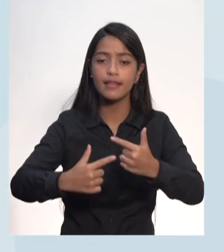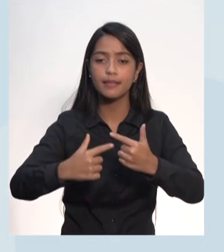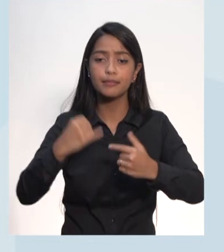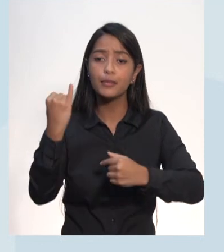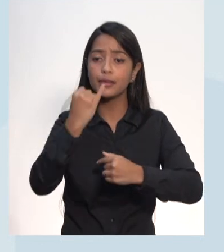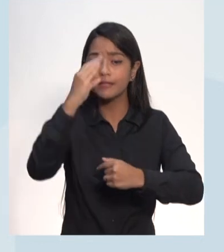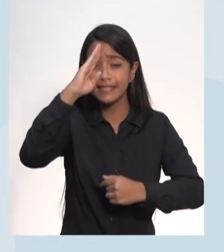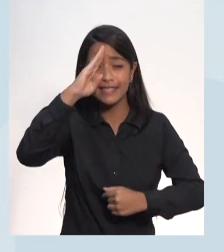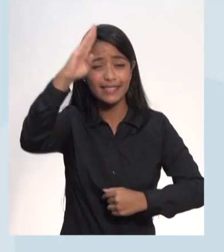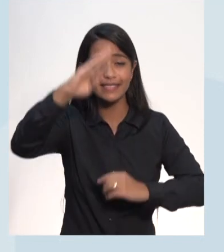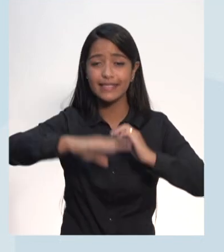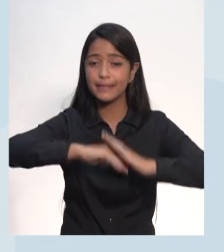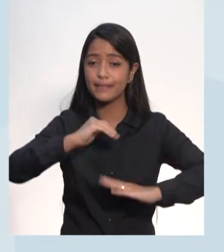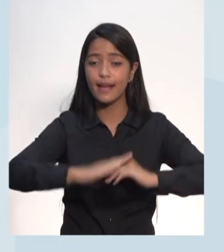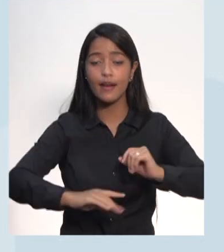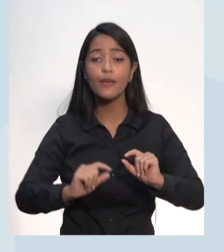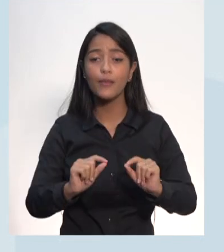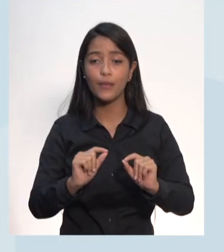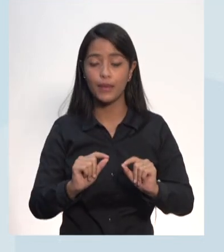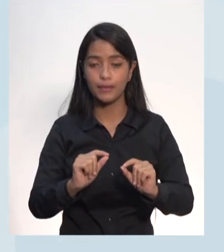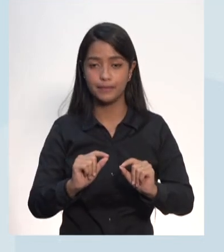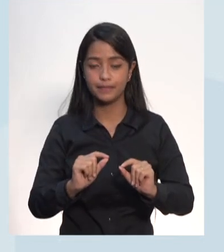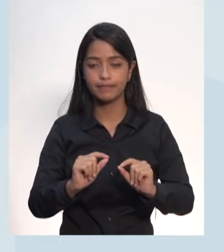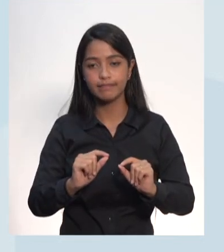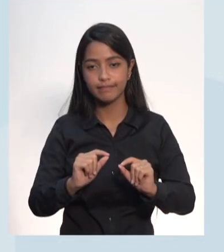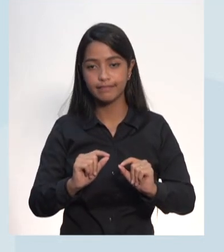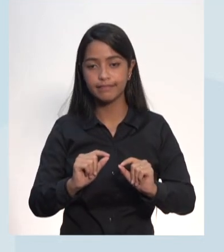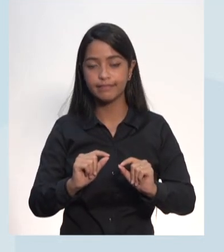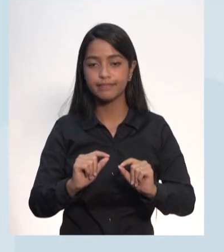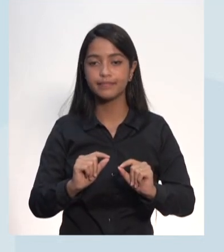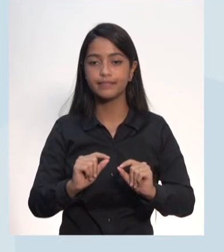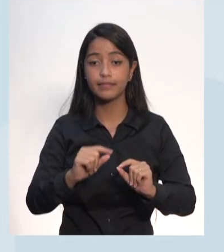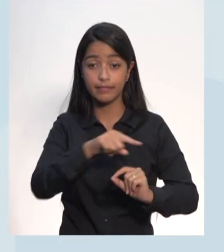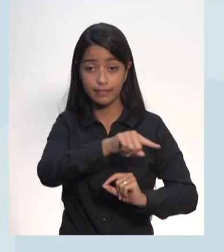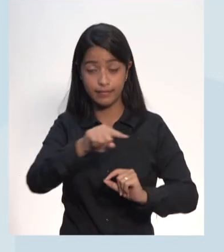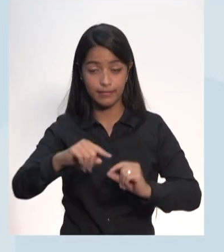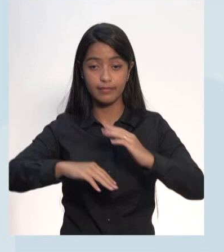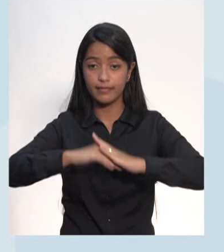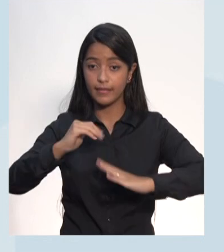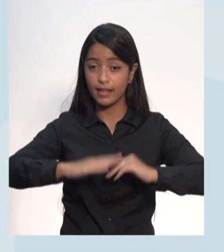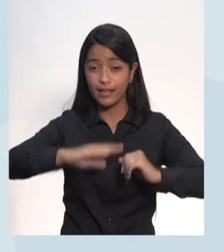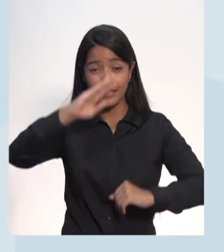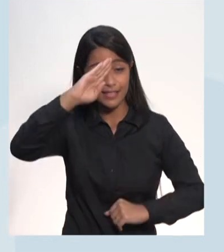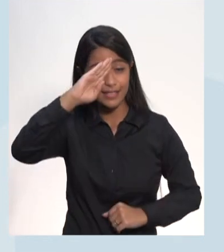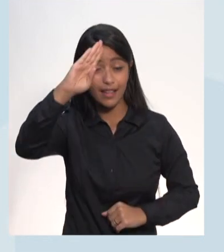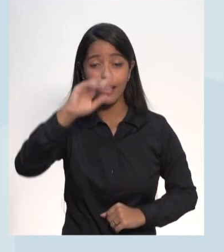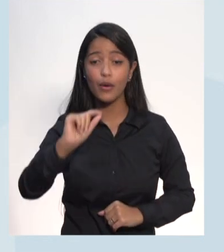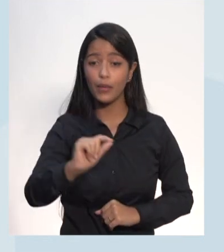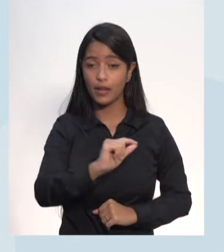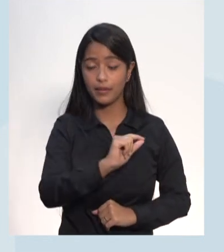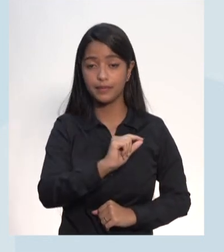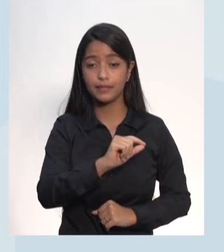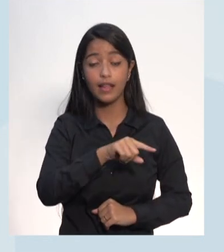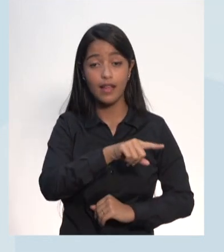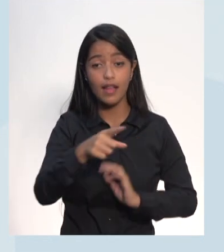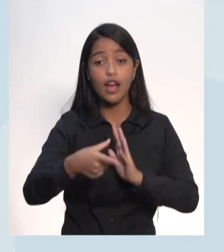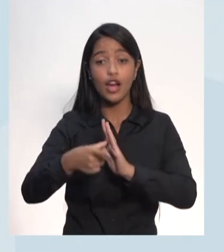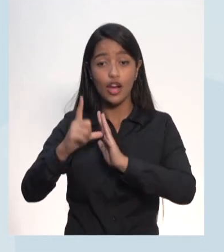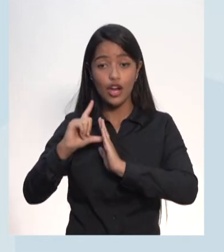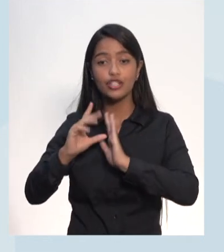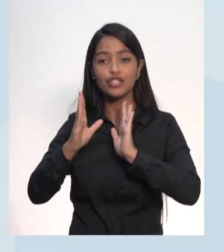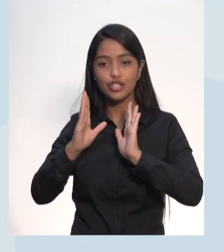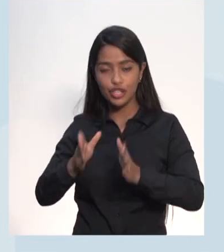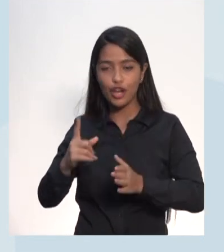habilidades essenciais, de uma maneira geral, são habilidades que, dentre aquelas que já estavam previstas para o